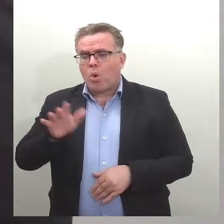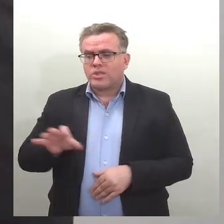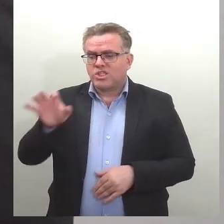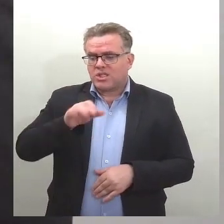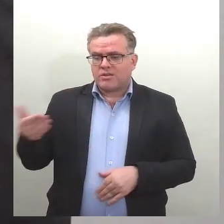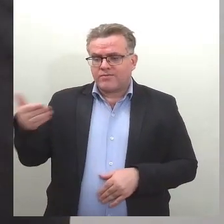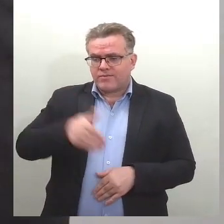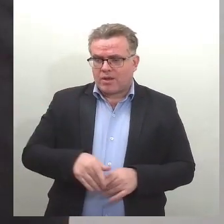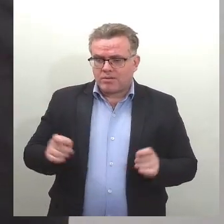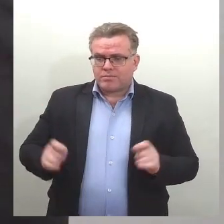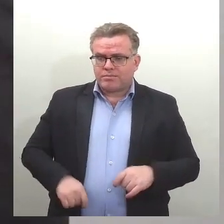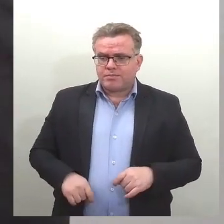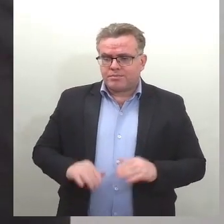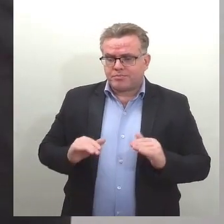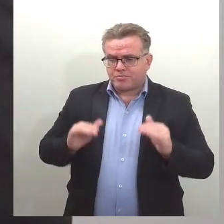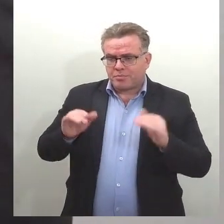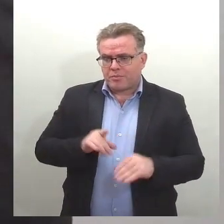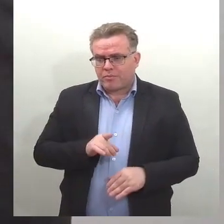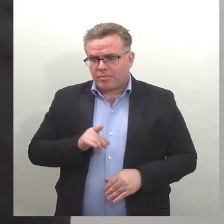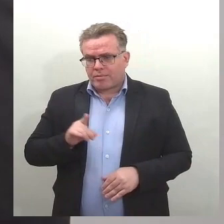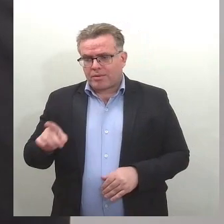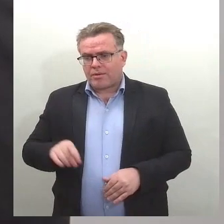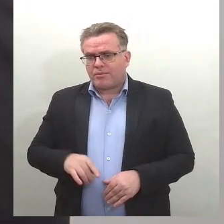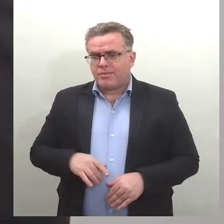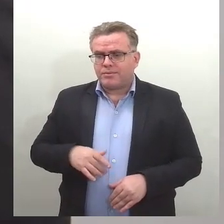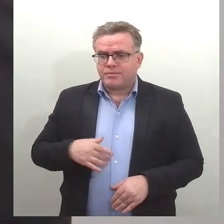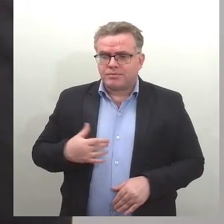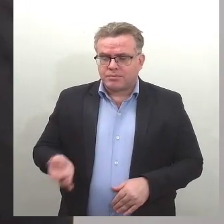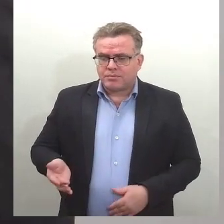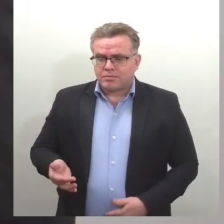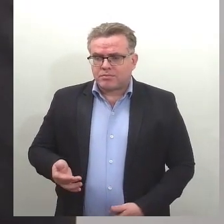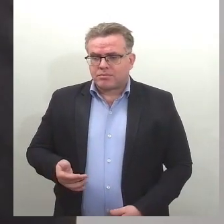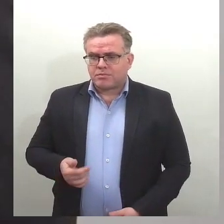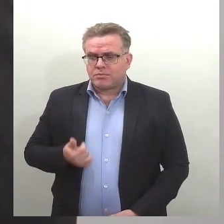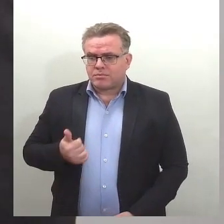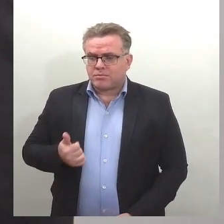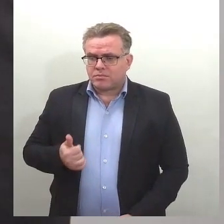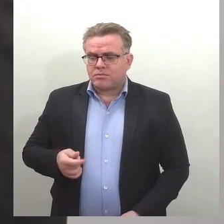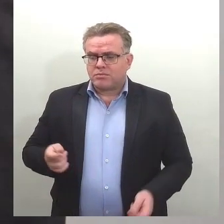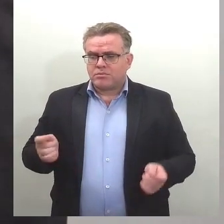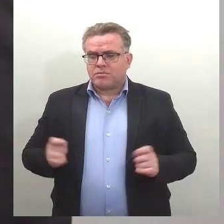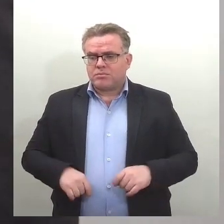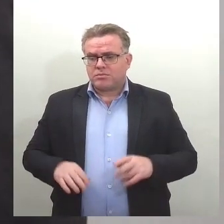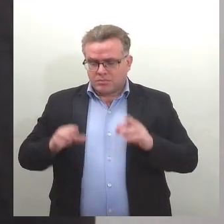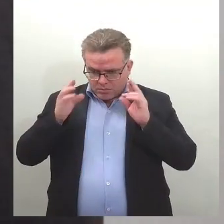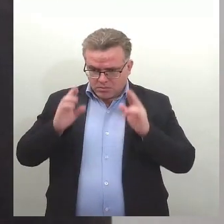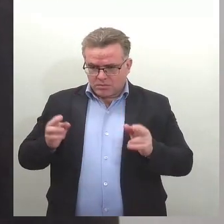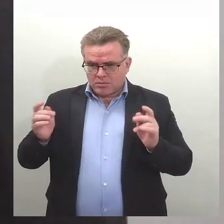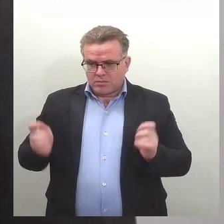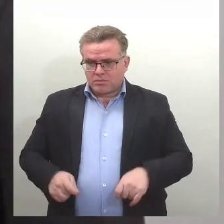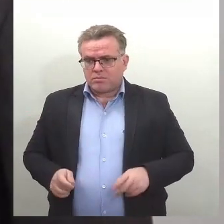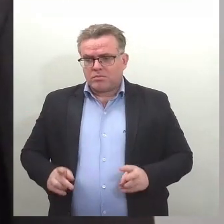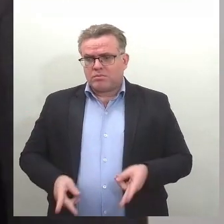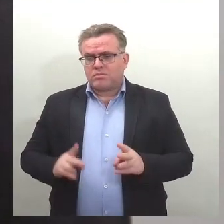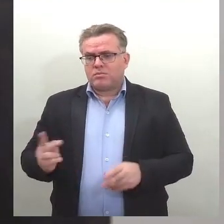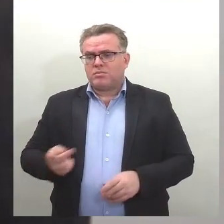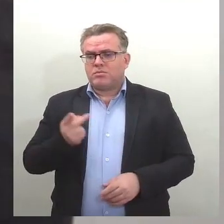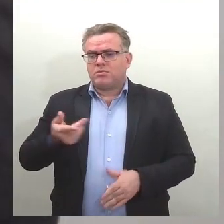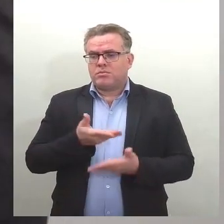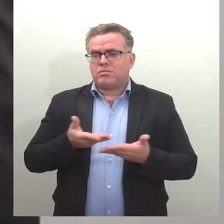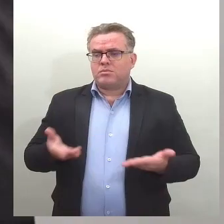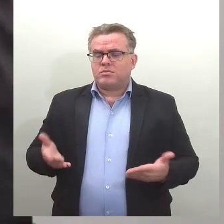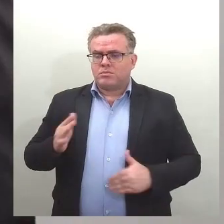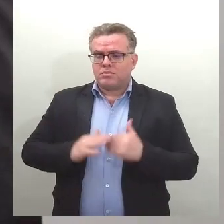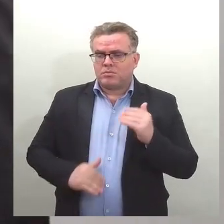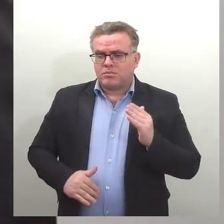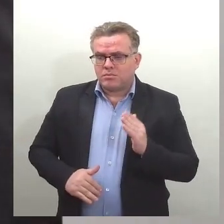os artistas nacionais, tudo bem, mas também que a gente tenha uma valorização desses profissionais. Além do cachê baixo, não receber,